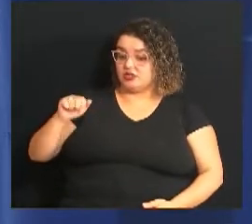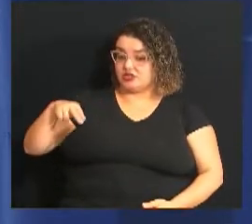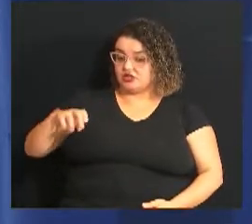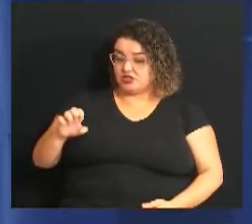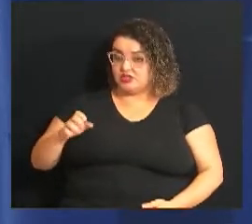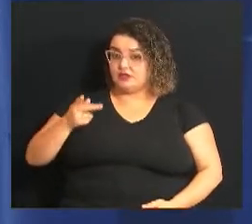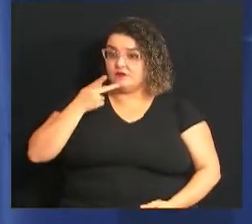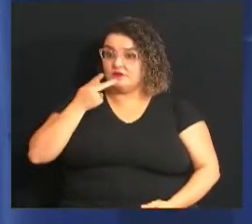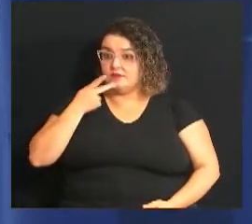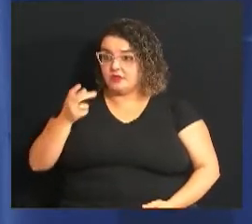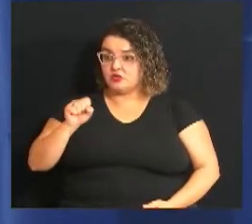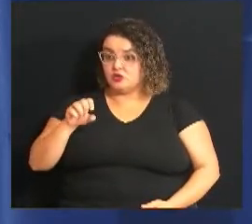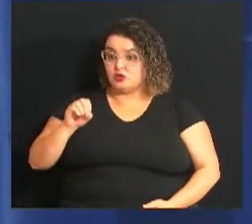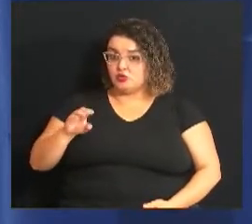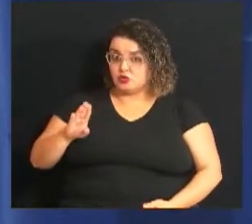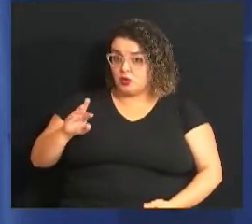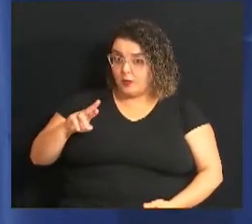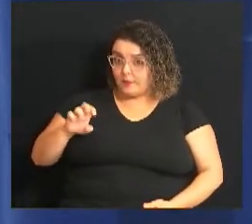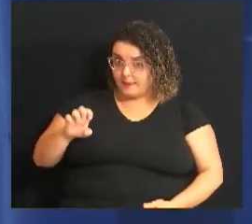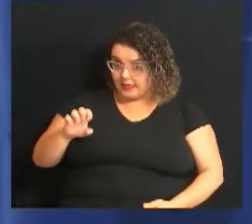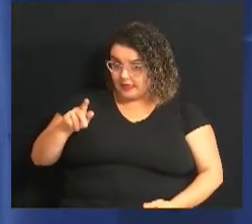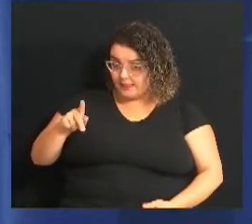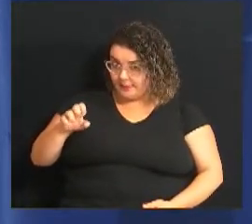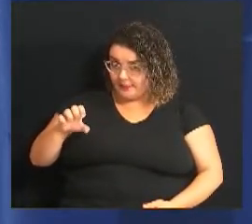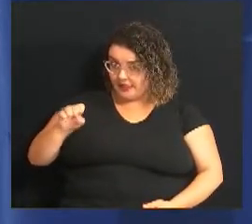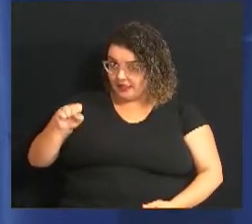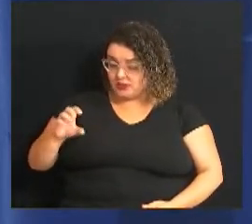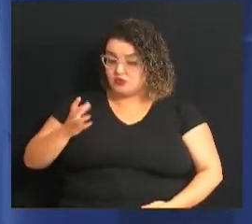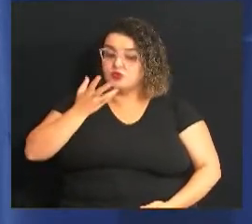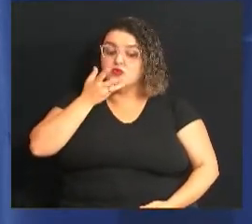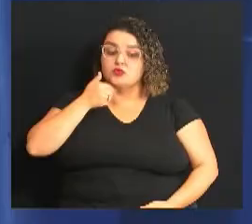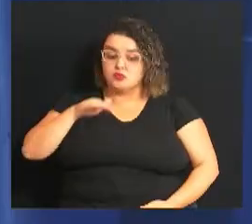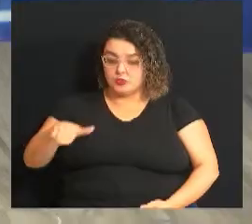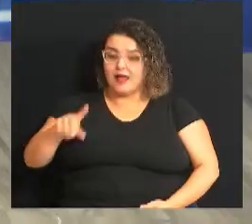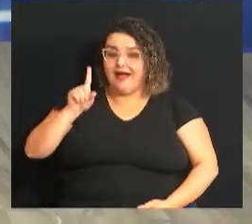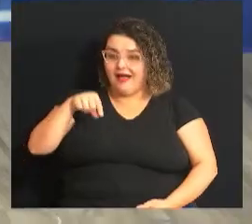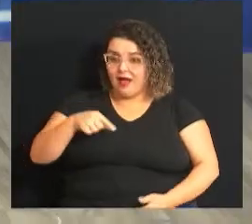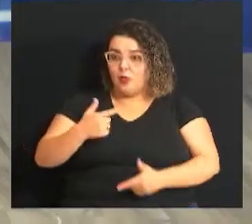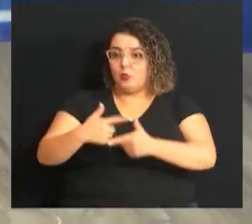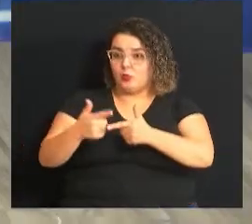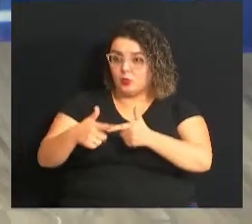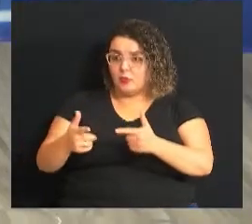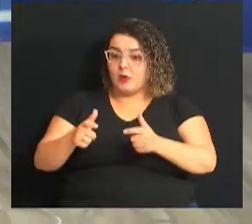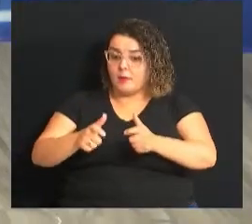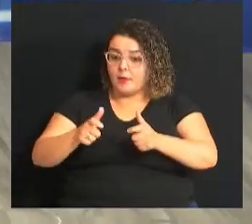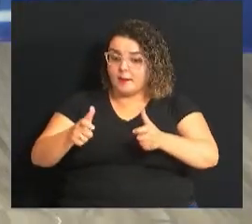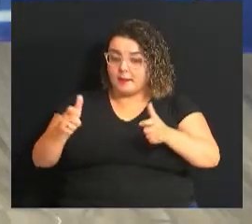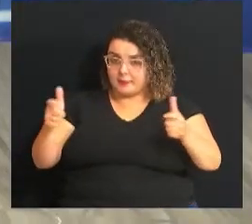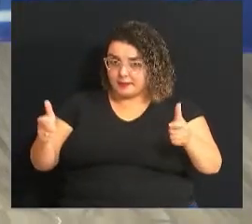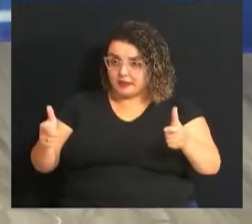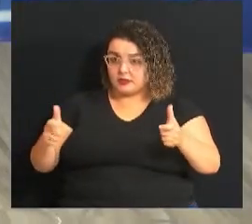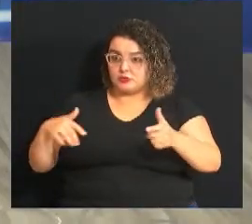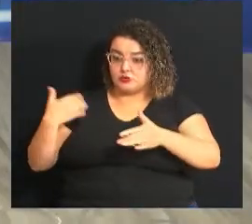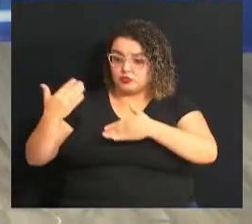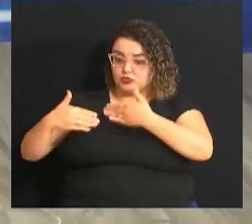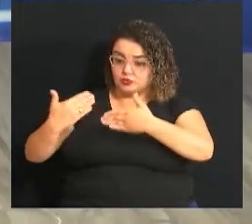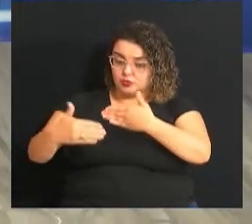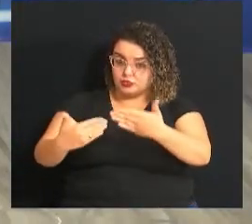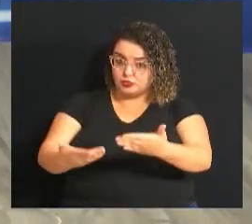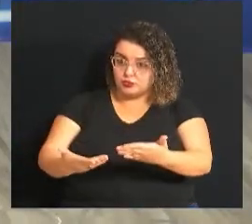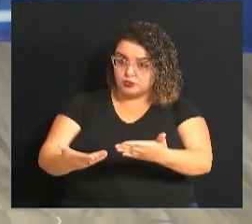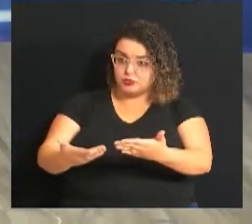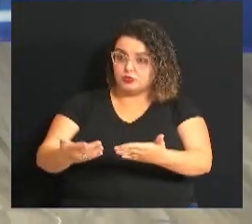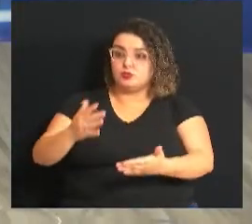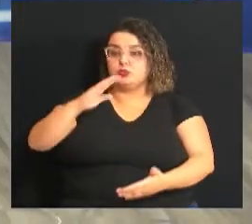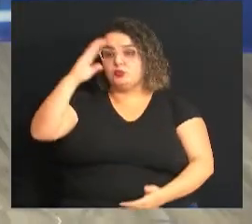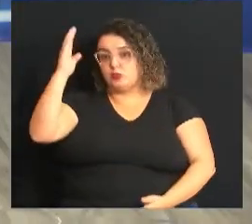do sobrepeso na criança. É realmente um problema que vem crescendo nos últimos anos, tanto no